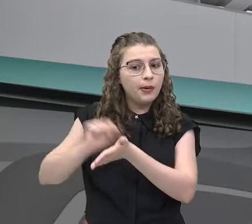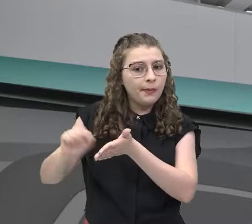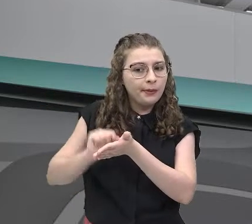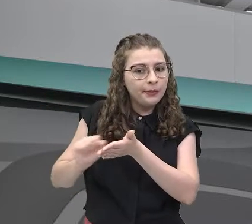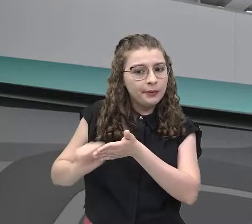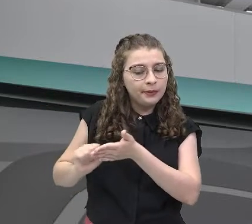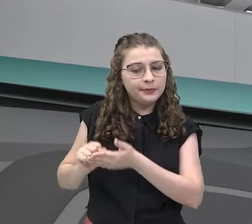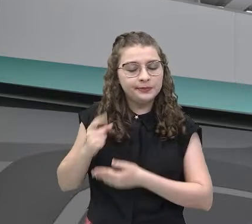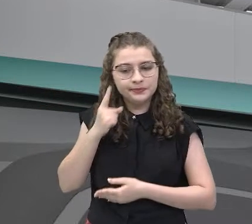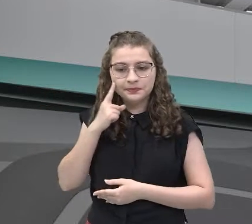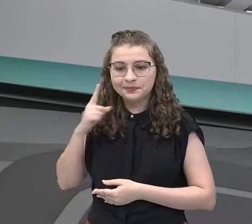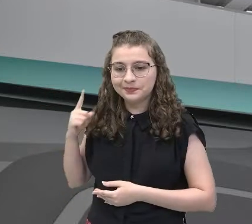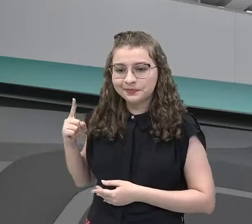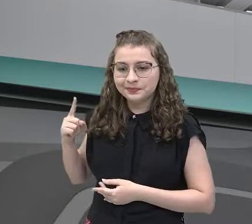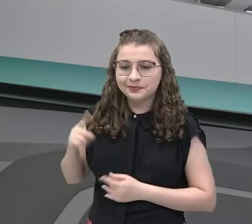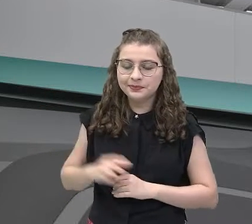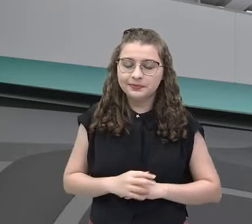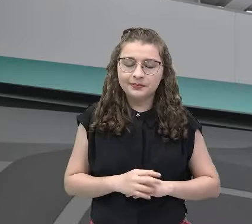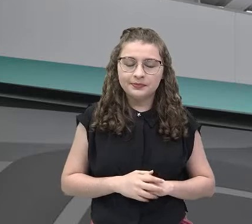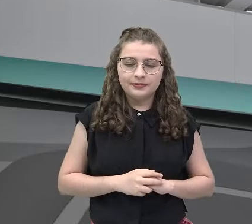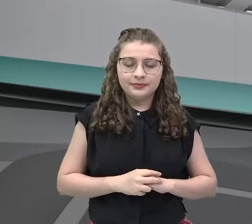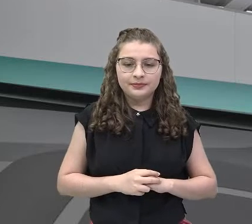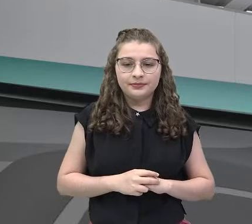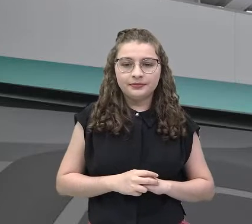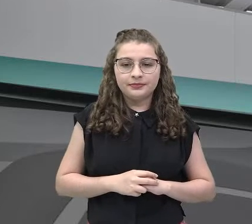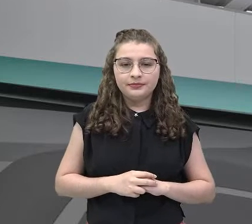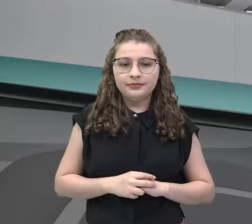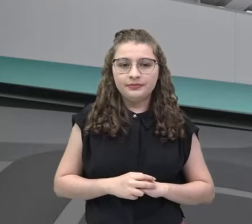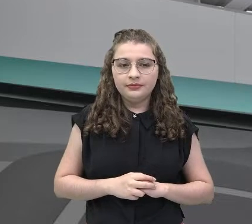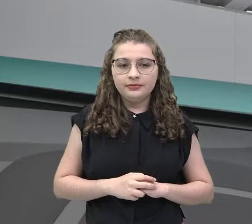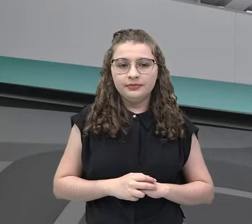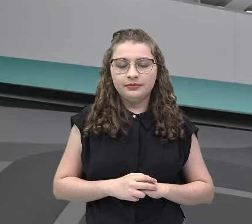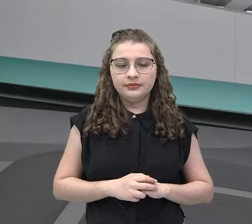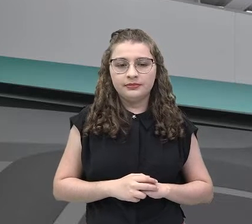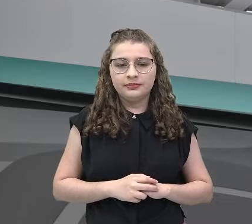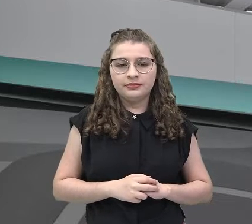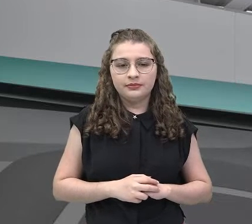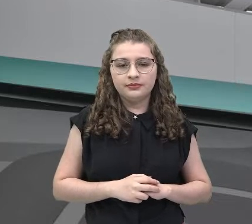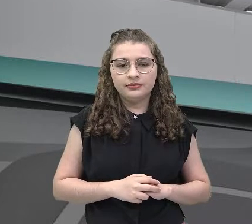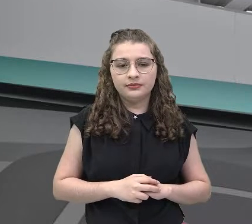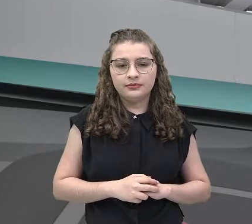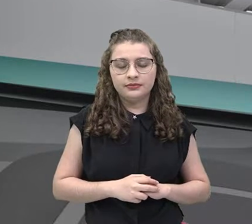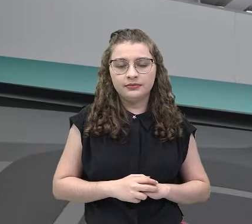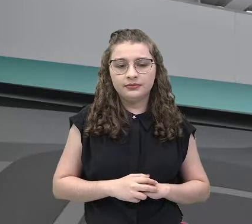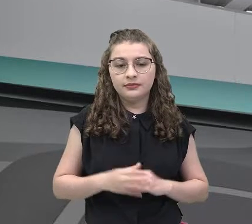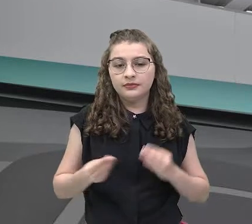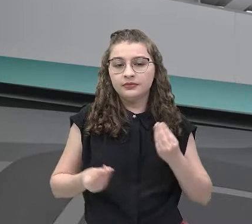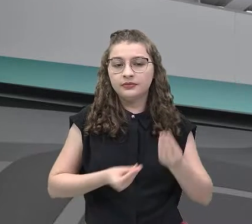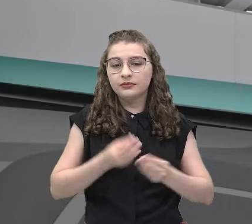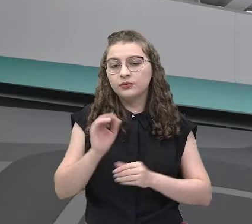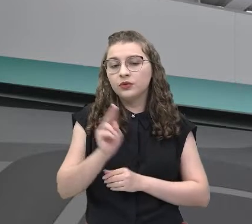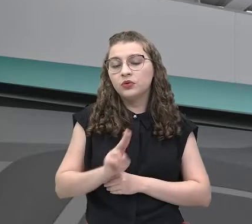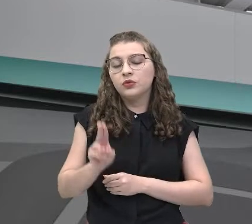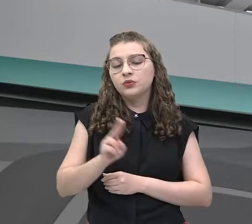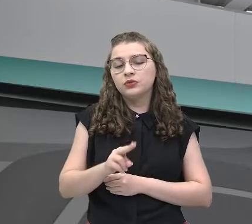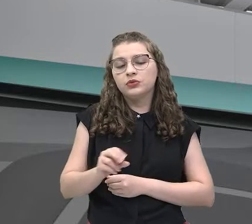Anotem, please, ok? Então, você tem aí a primeira dica de como utilizar o